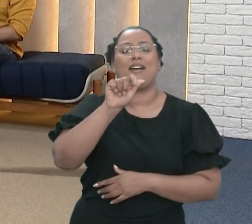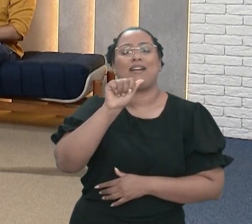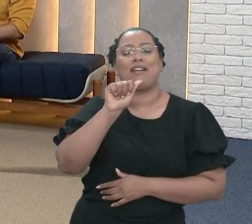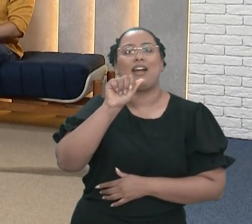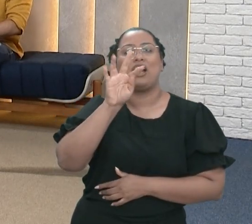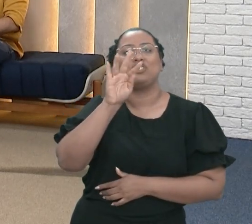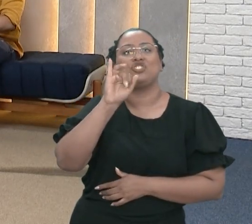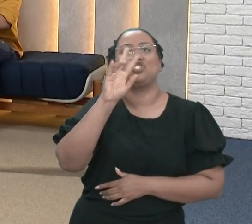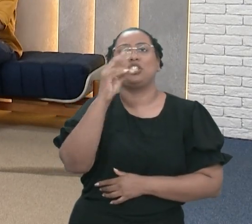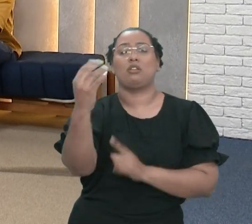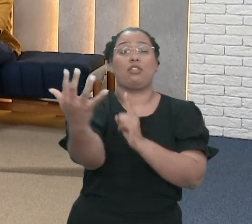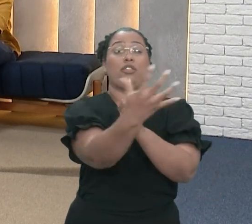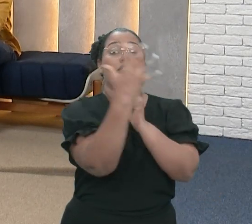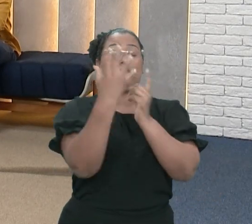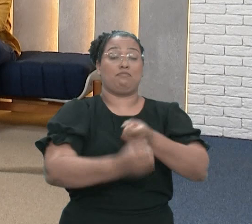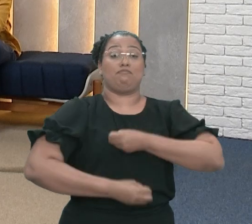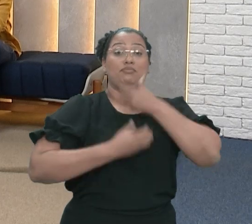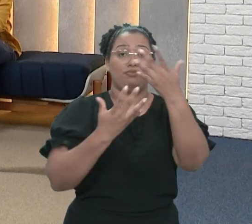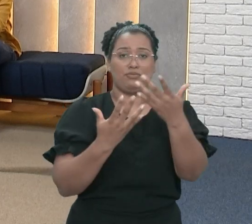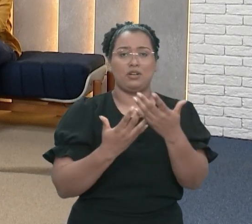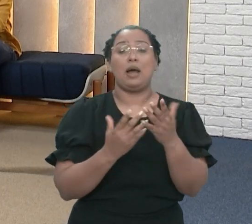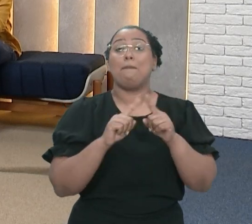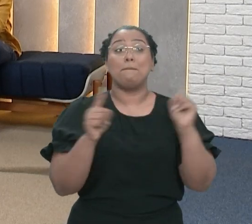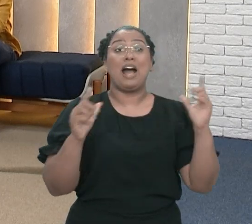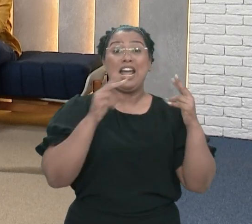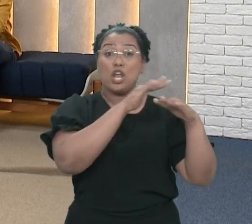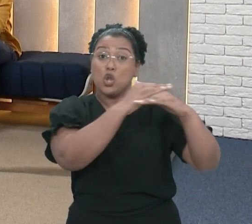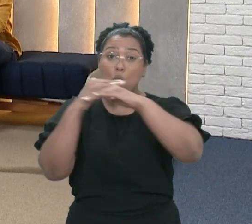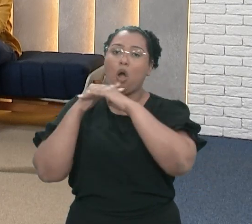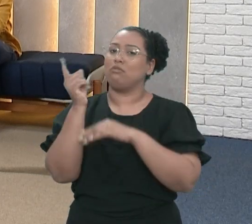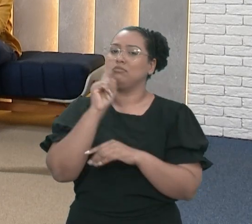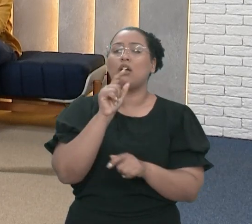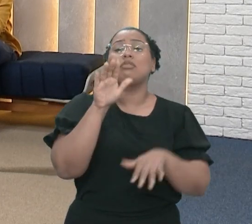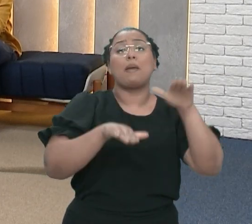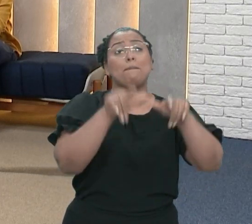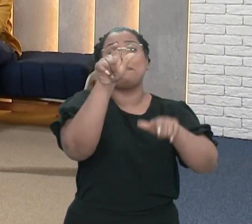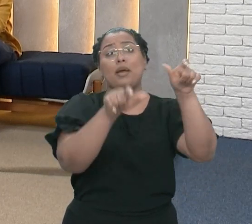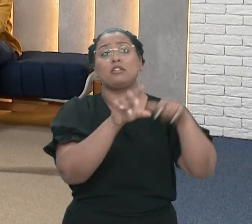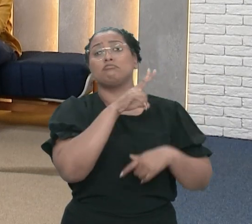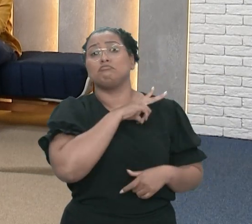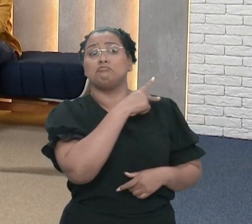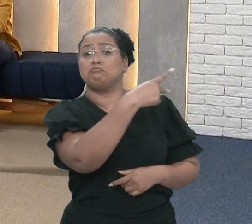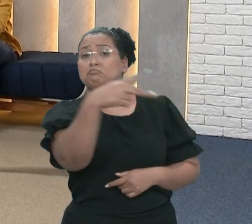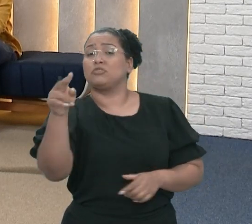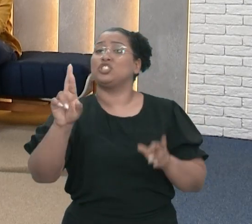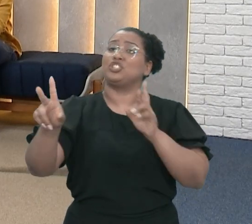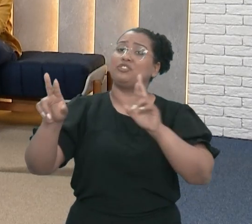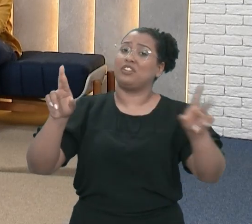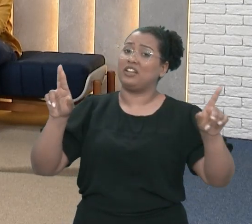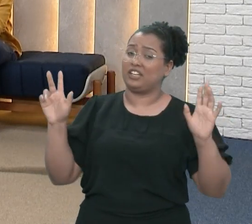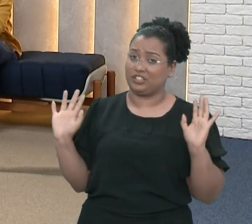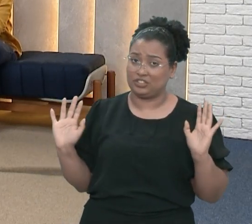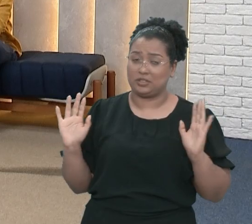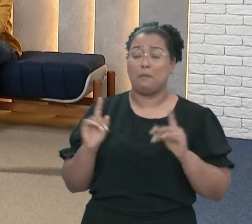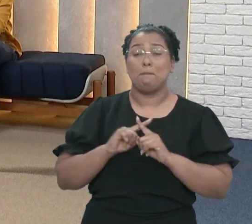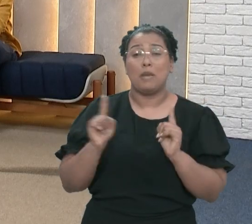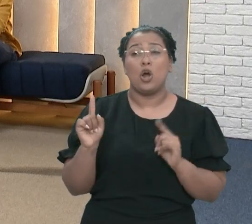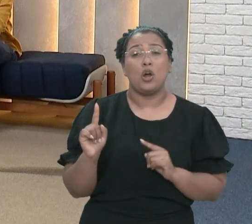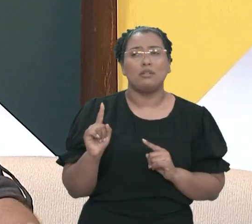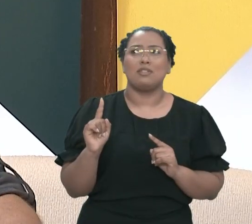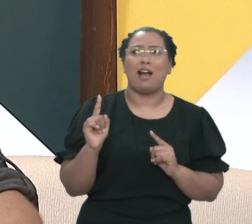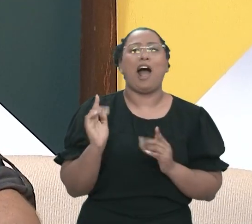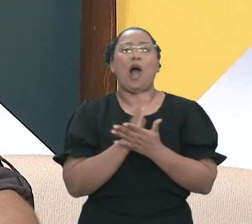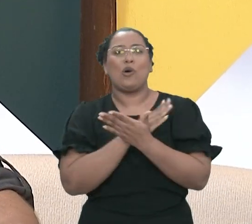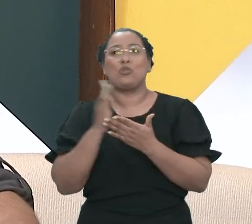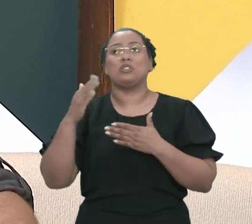crise. Então, de paciente para paciente, existem gatilhos que podem ser diferentes. Um dos gatilhos que ficou, acho que talvez mais famoso, até por